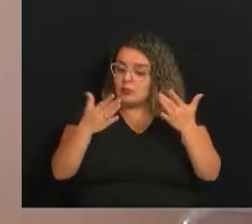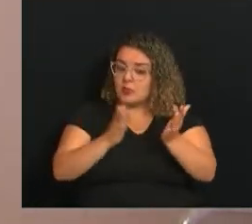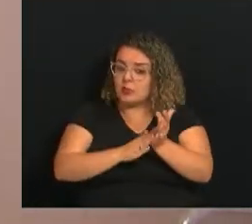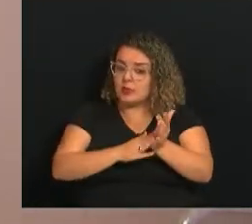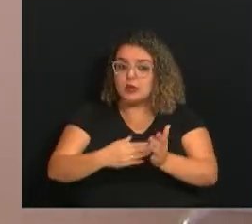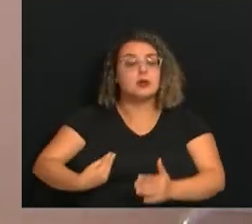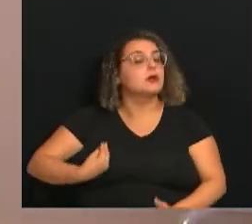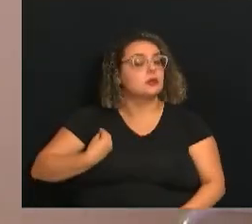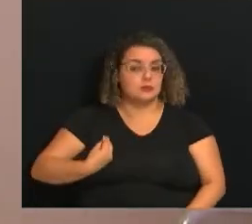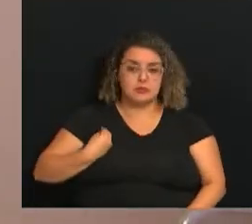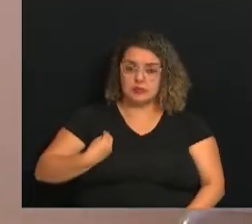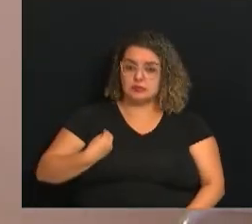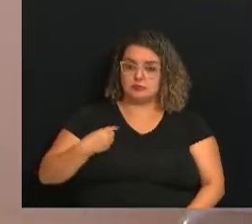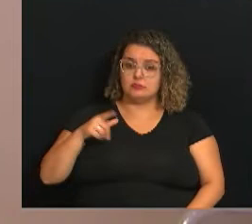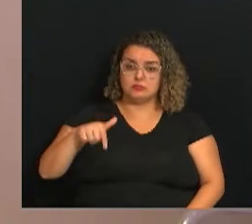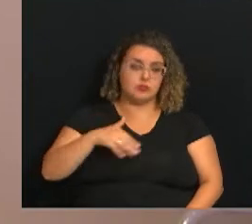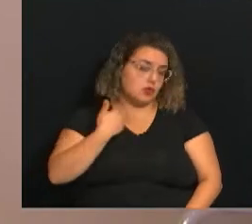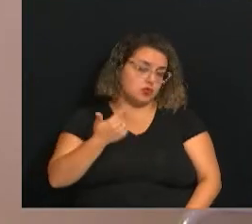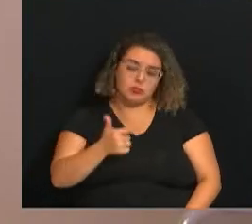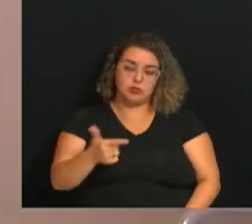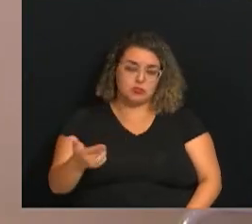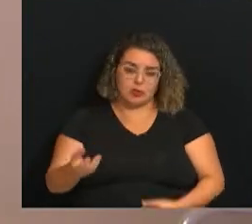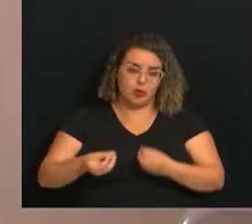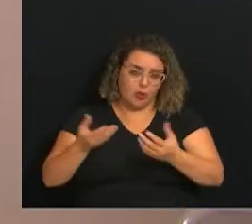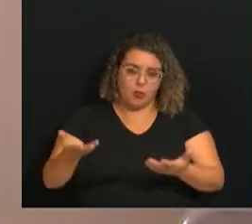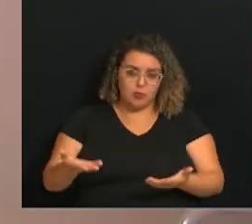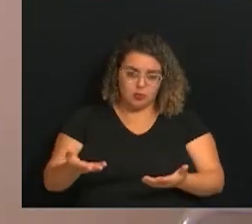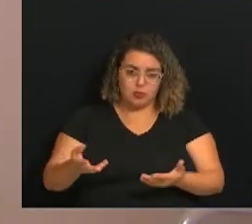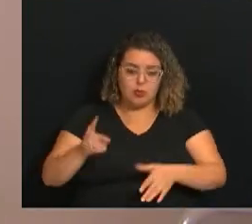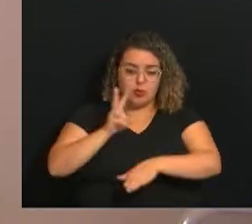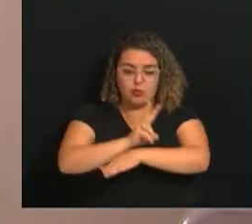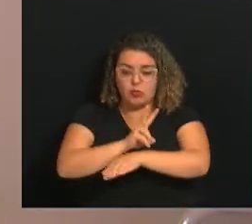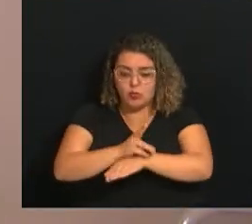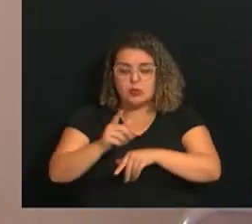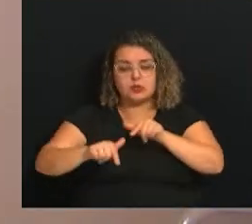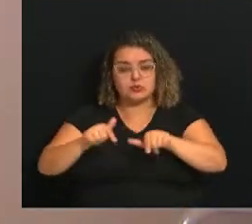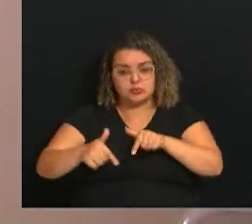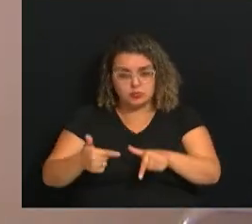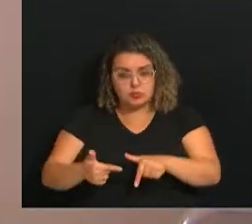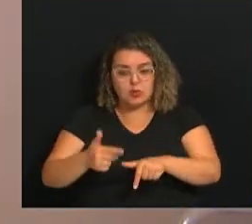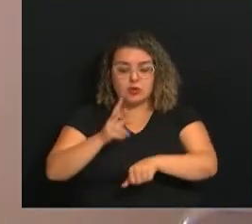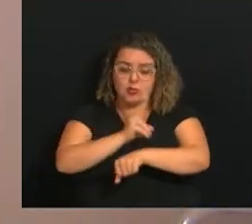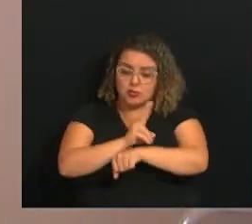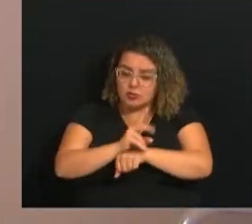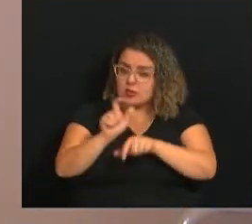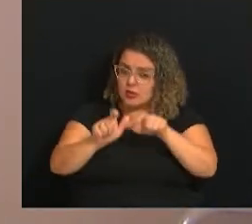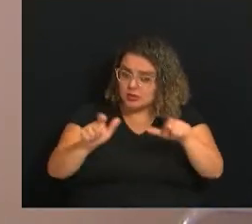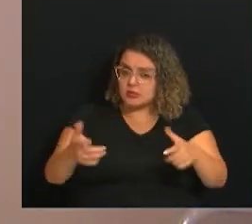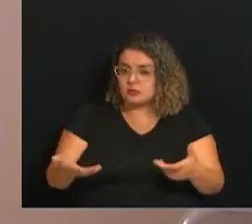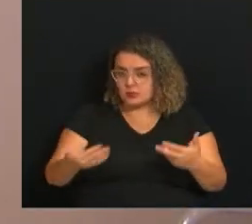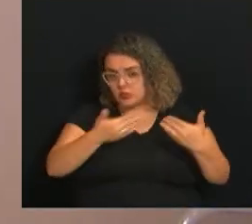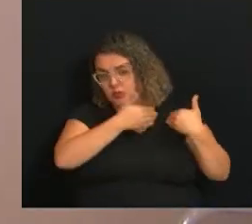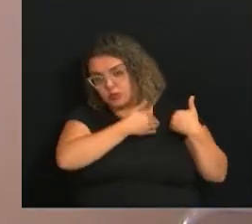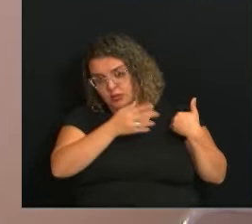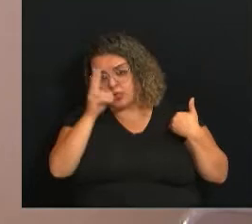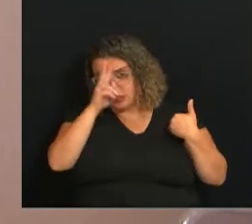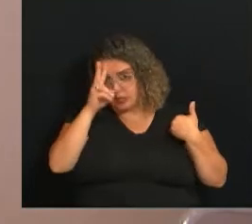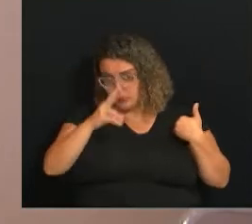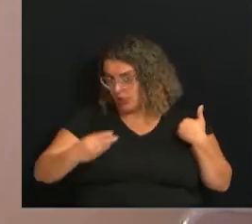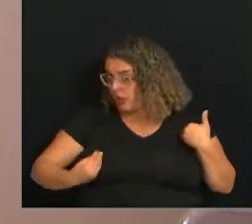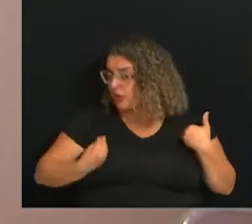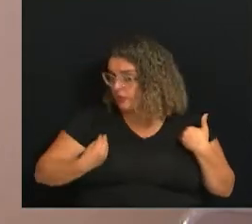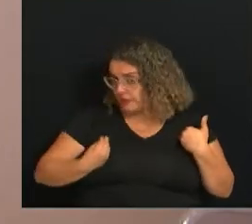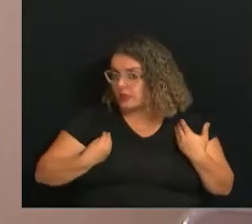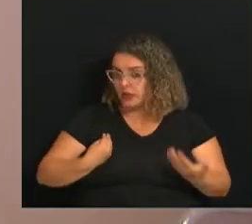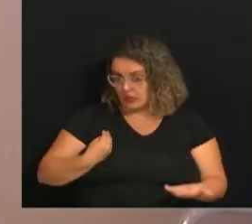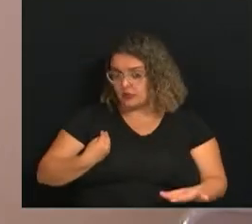que preservar esses trabalhos e preservar essas pessoas também, mas lembrá-las dela em vida. Então, essa